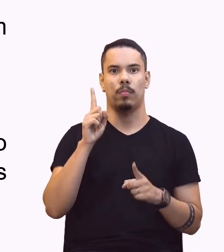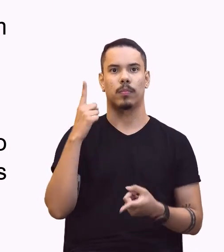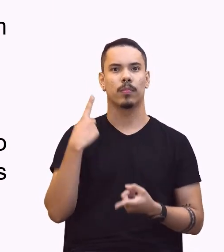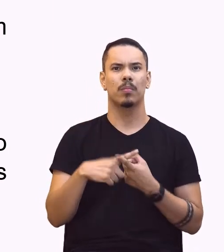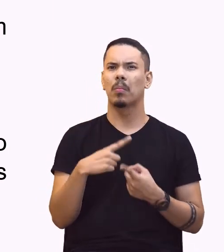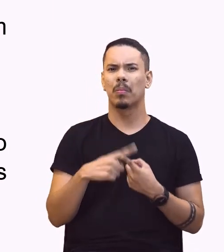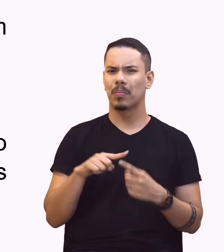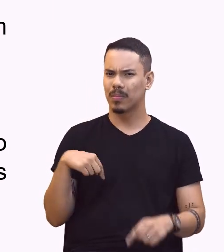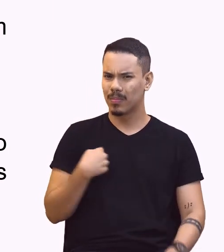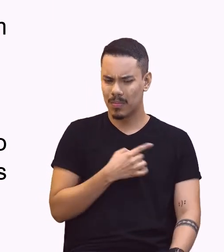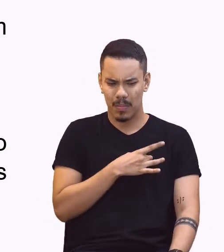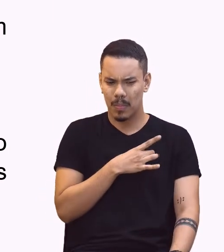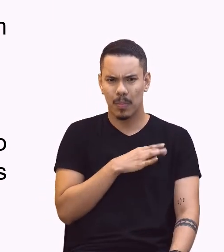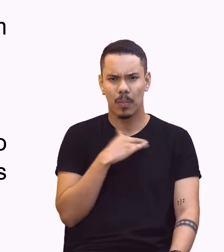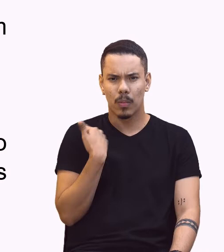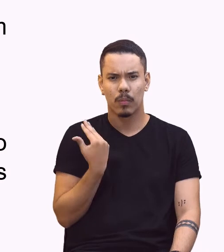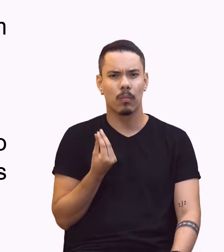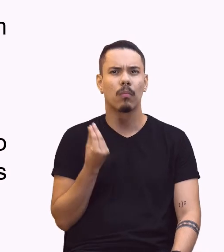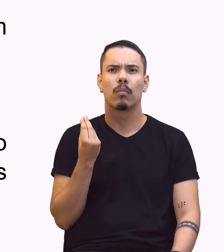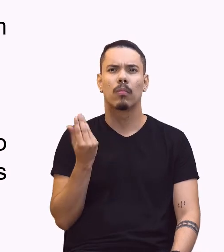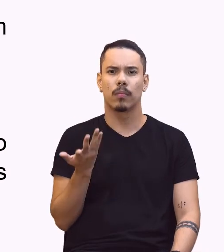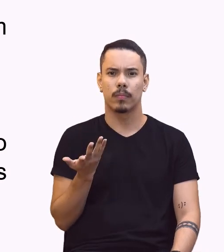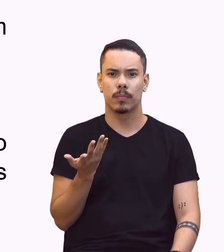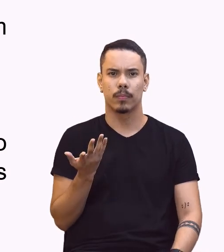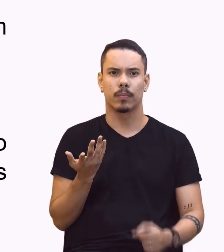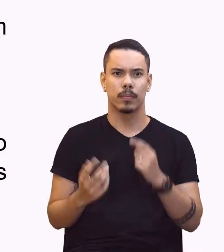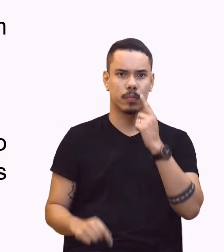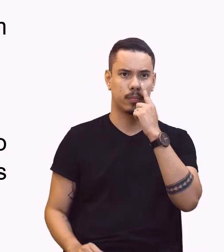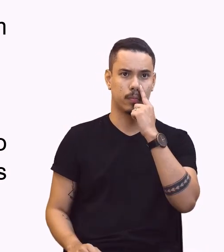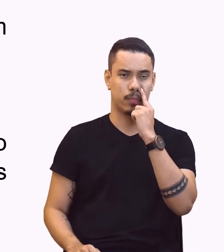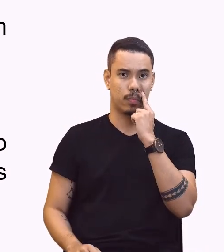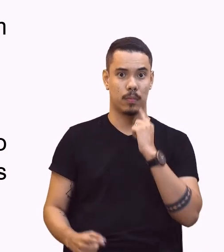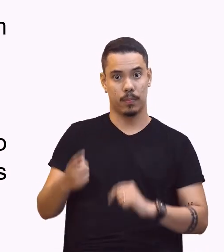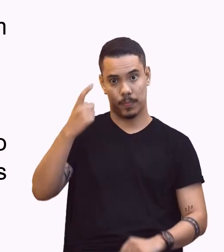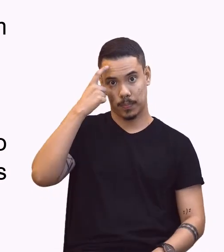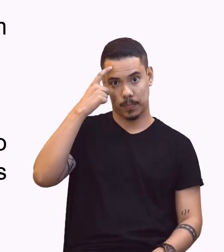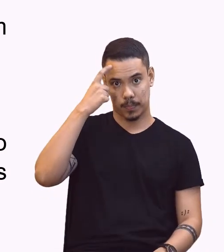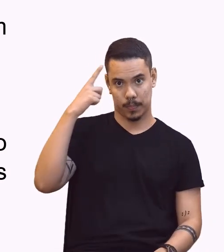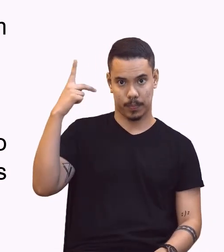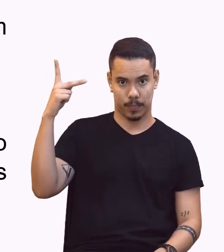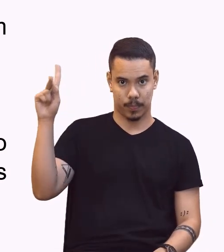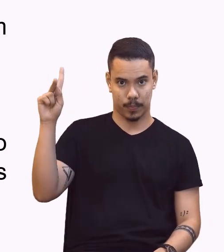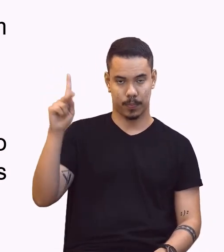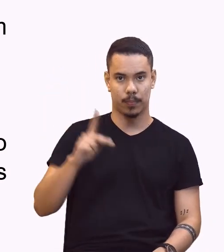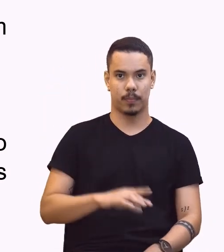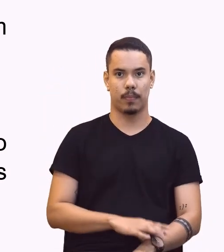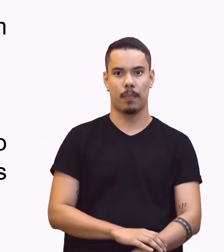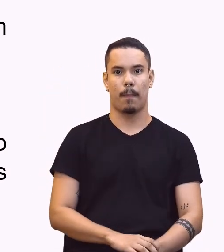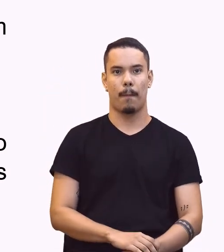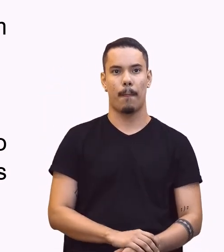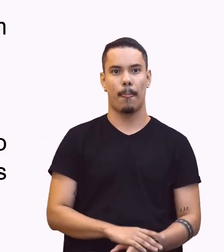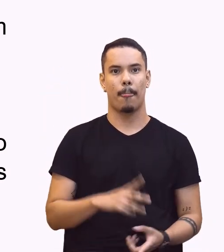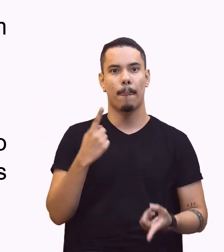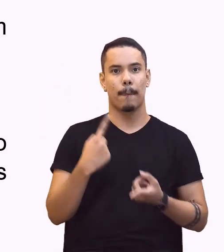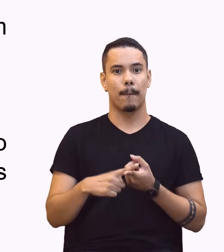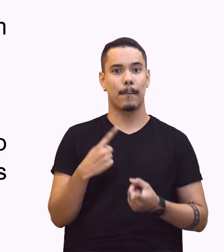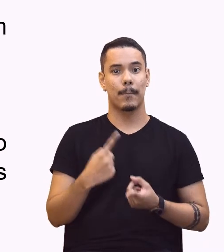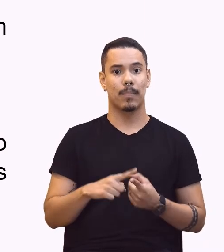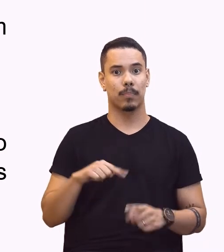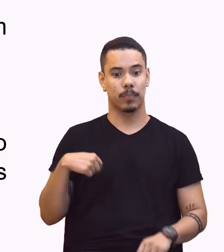da morte? E ele diz, pensamento de Demócrito, porque